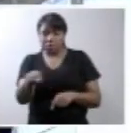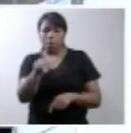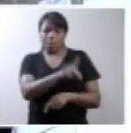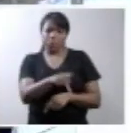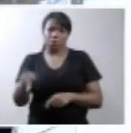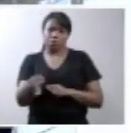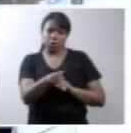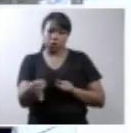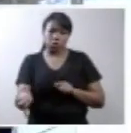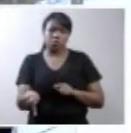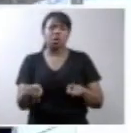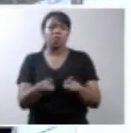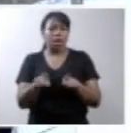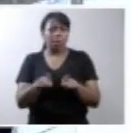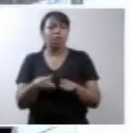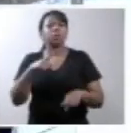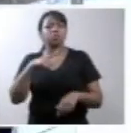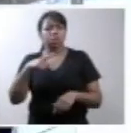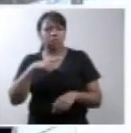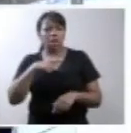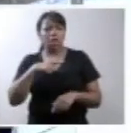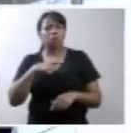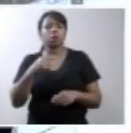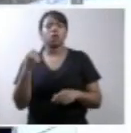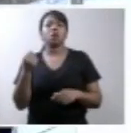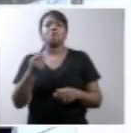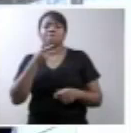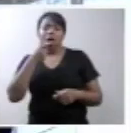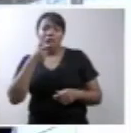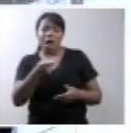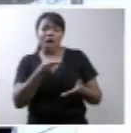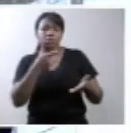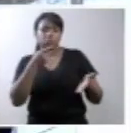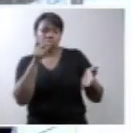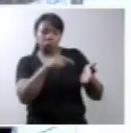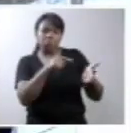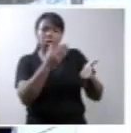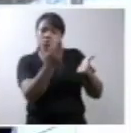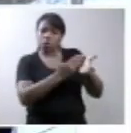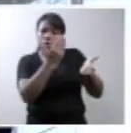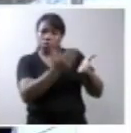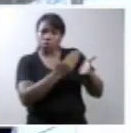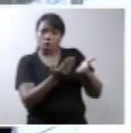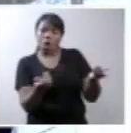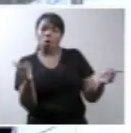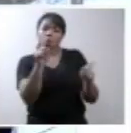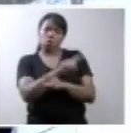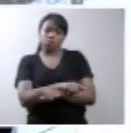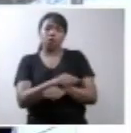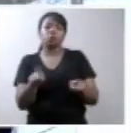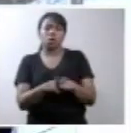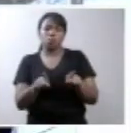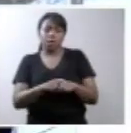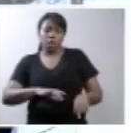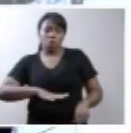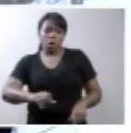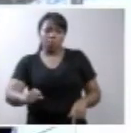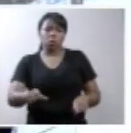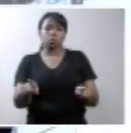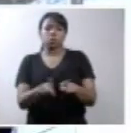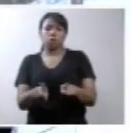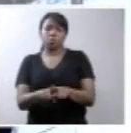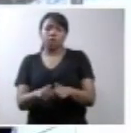trist todos esses eminentes autoridades deram seu depoimento neste livro contrário ao aborto